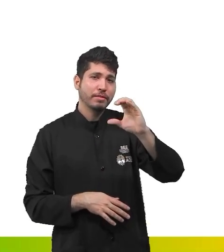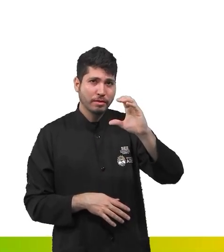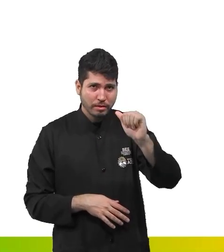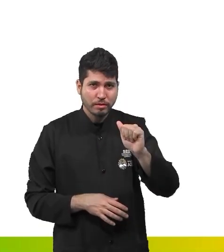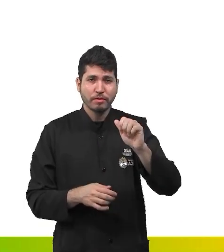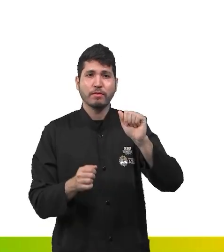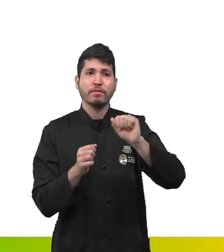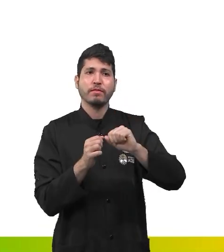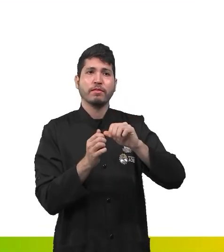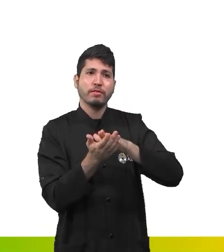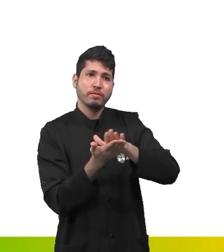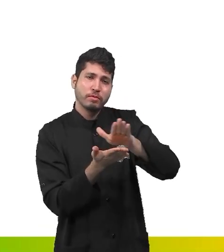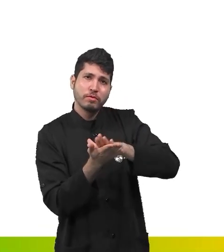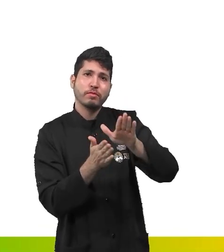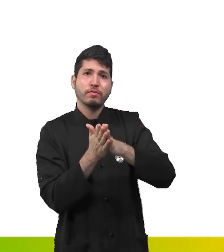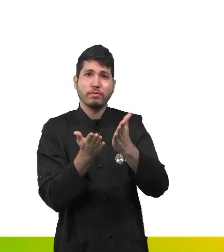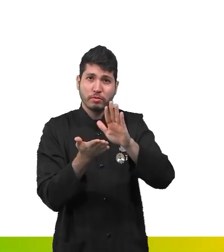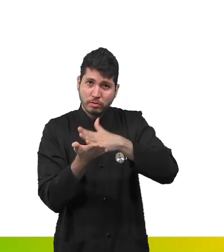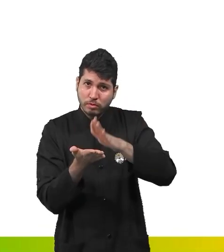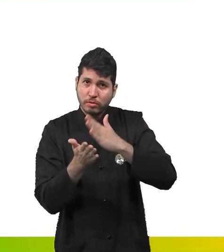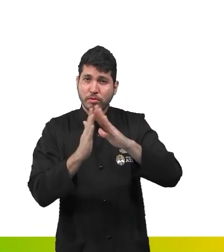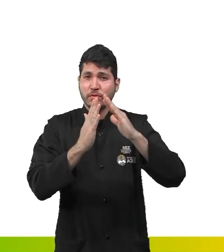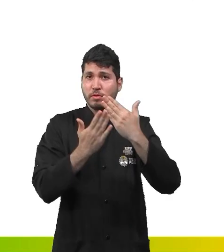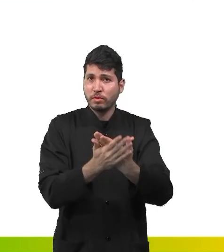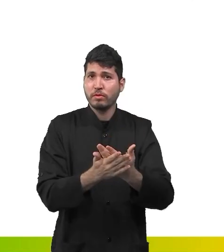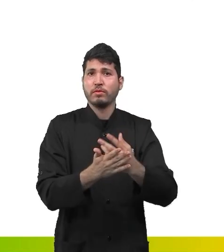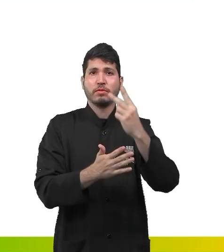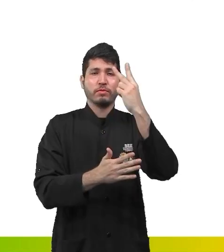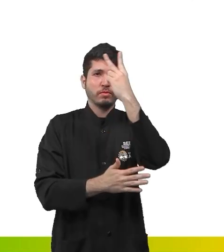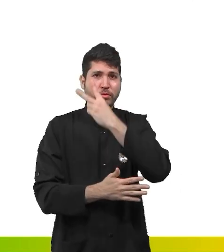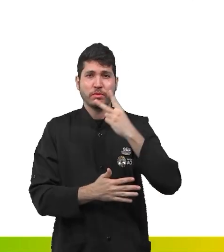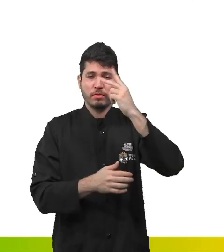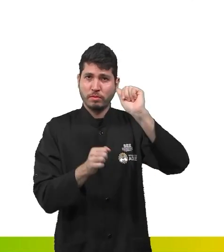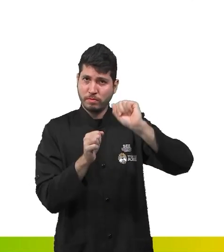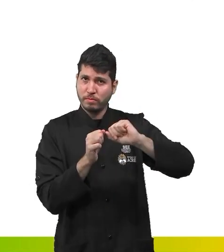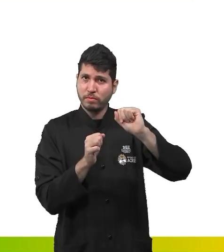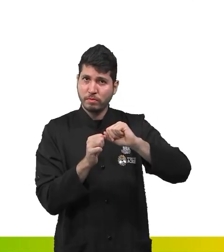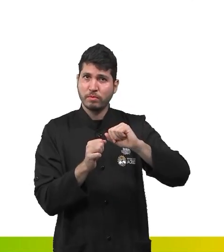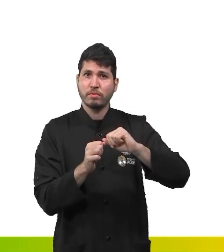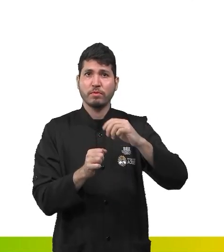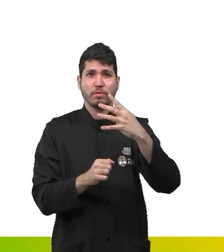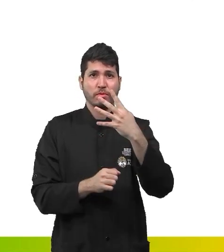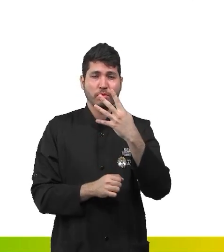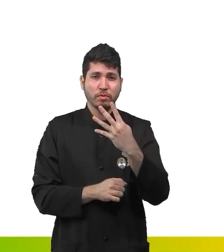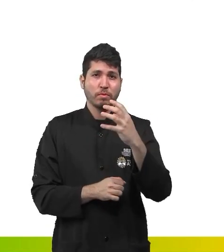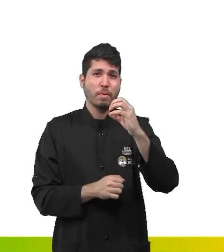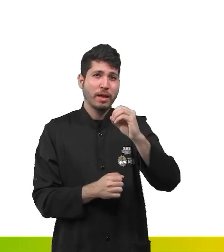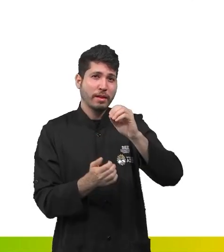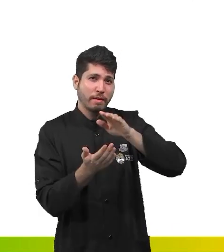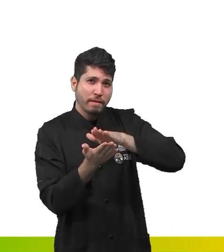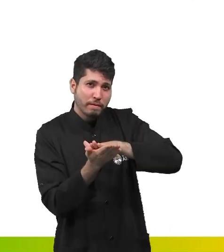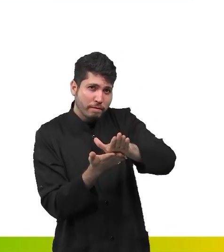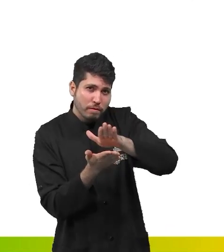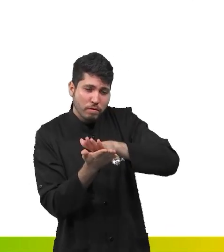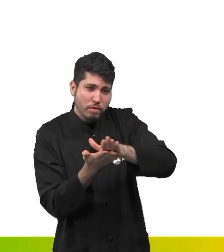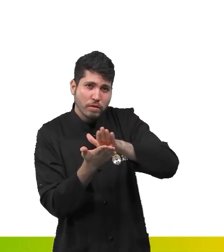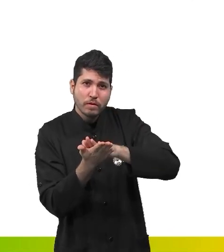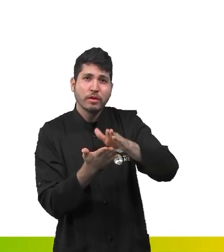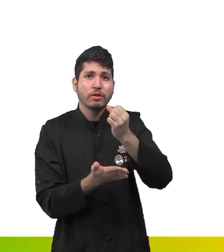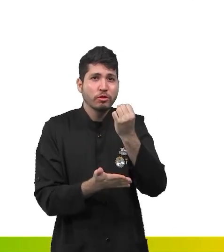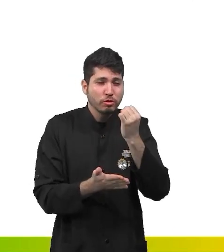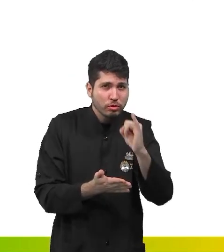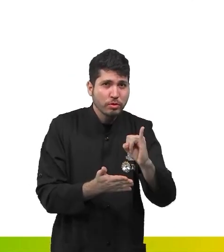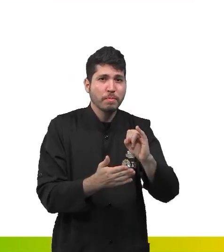de livros escolares. Em 2 horas são realizadas 40 impressões. Se